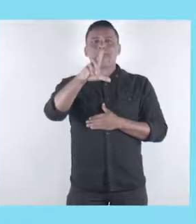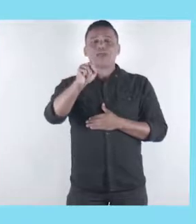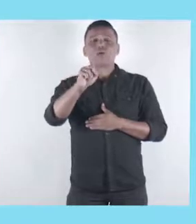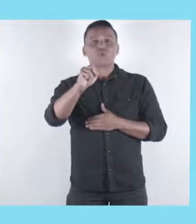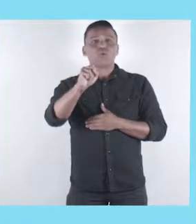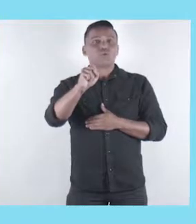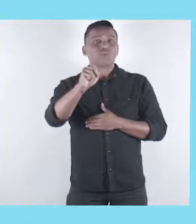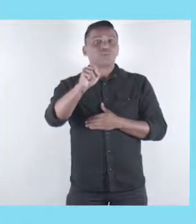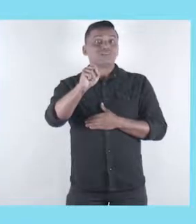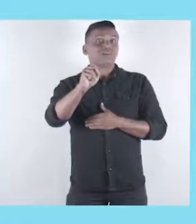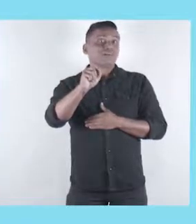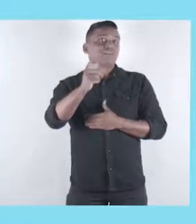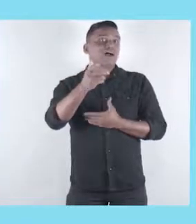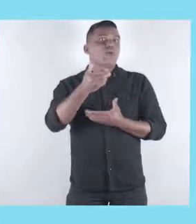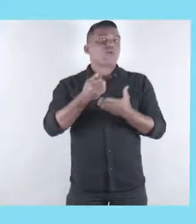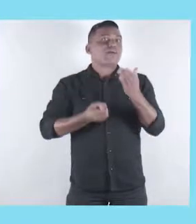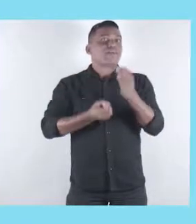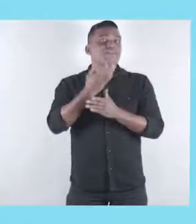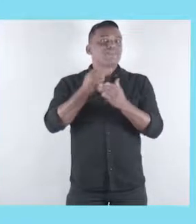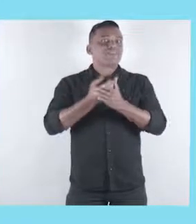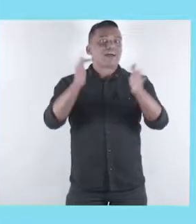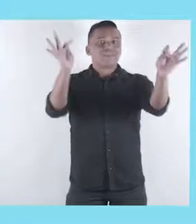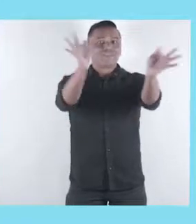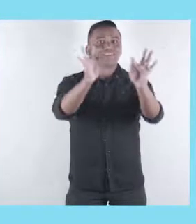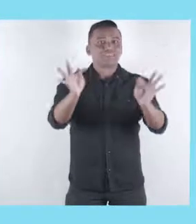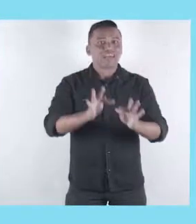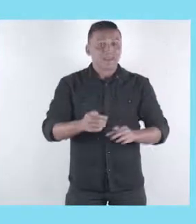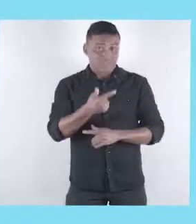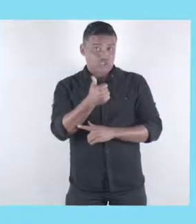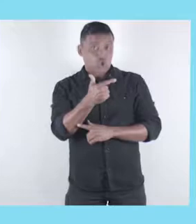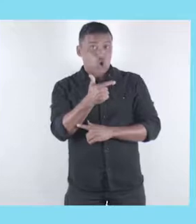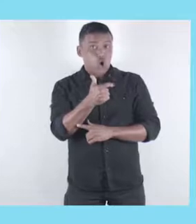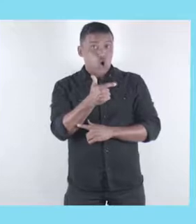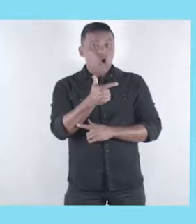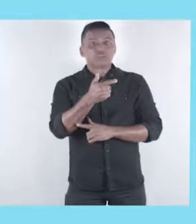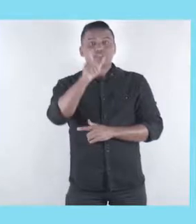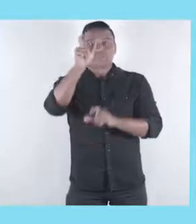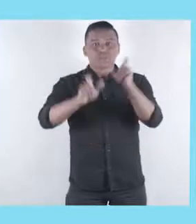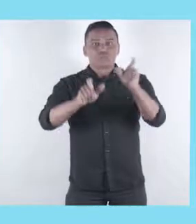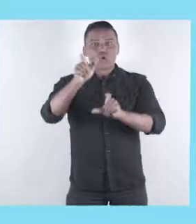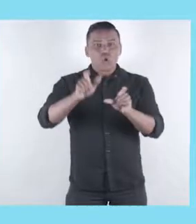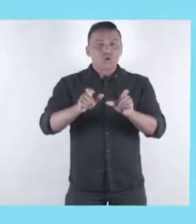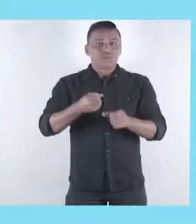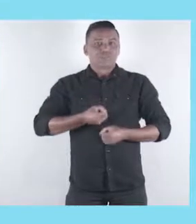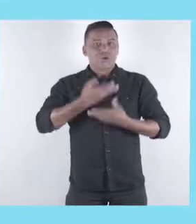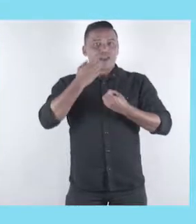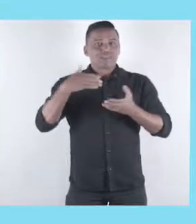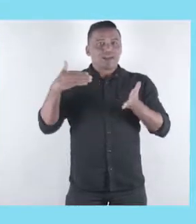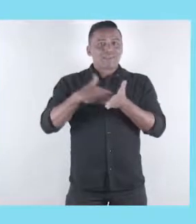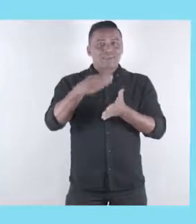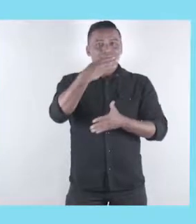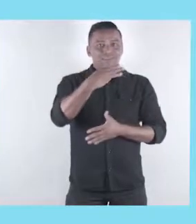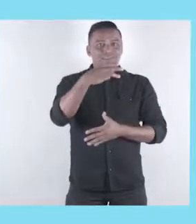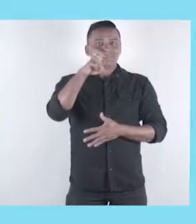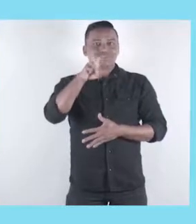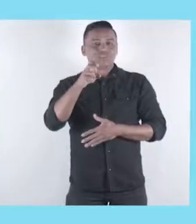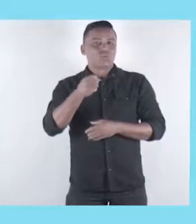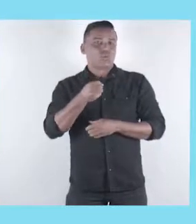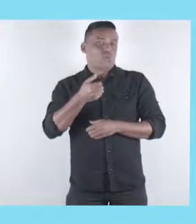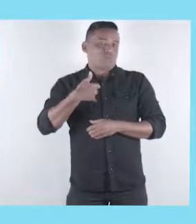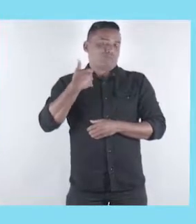até 35 anos em 2017 o Fabrício integrou a comitiva mineira